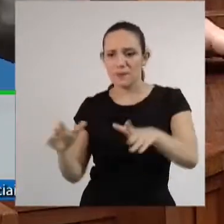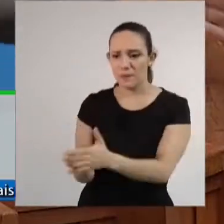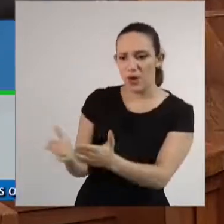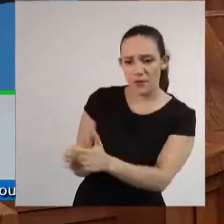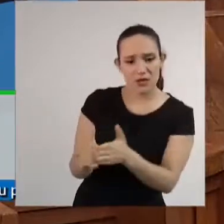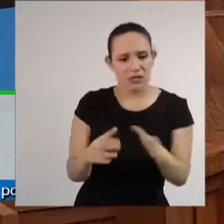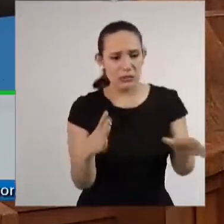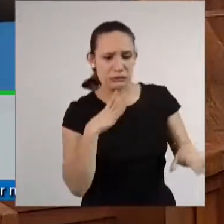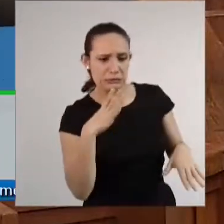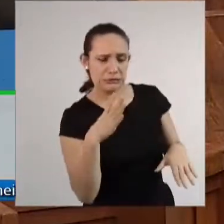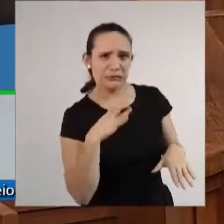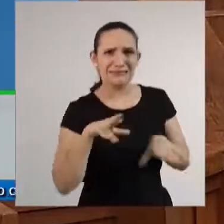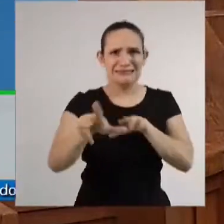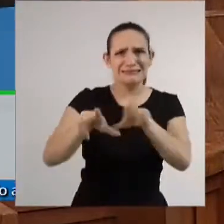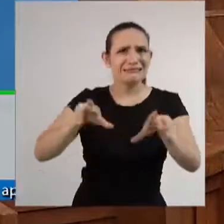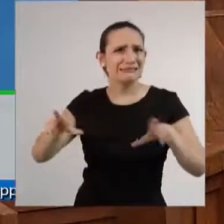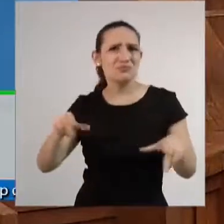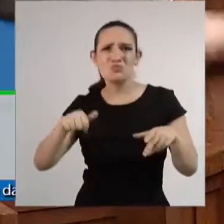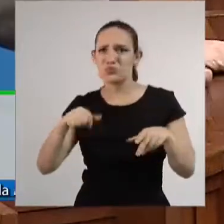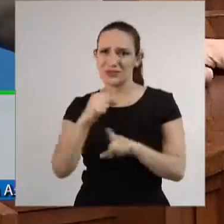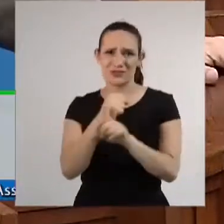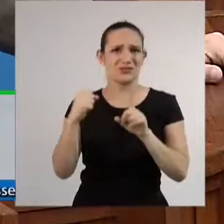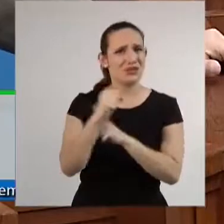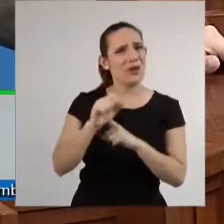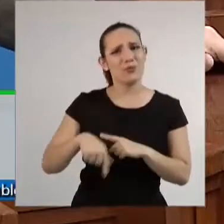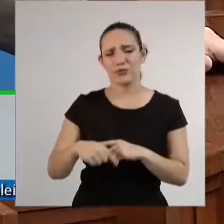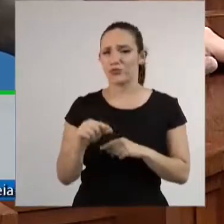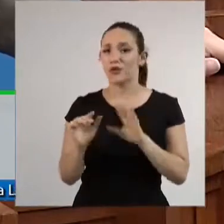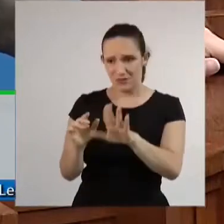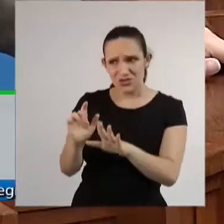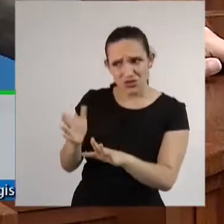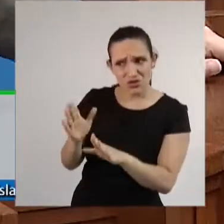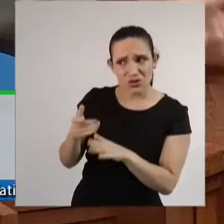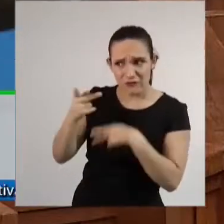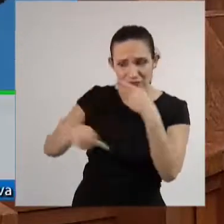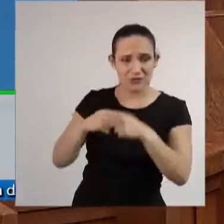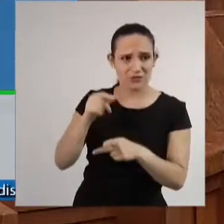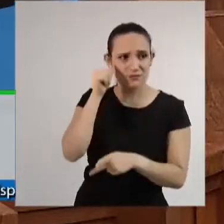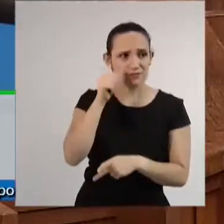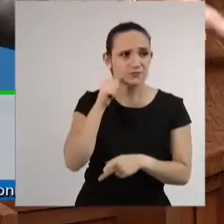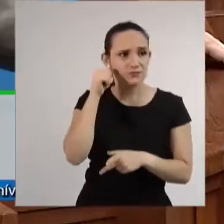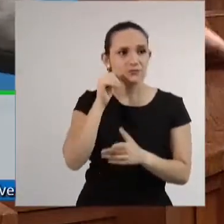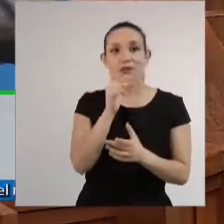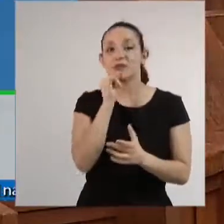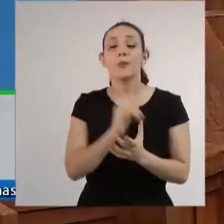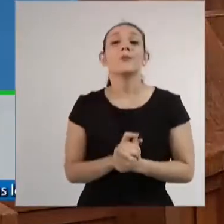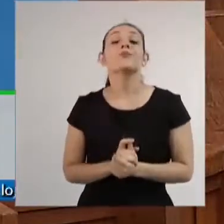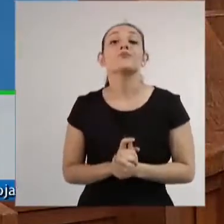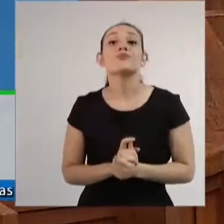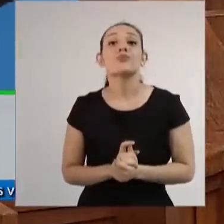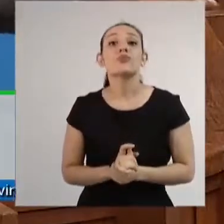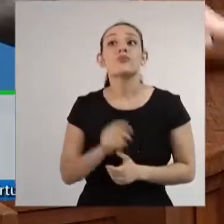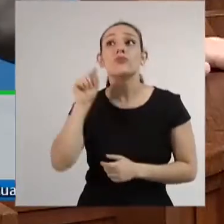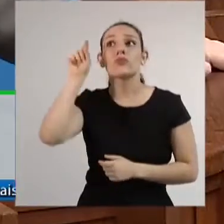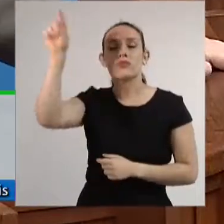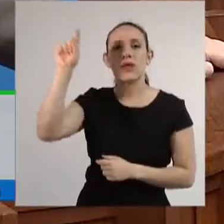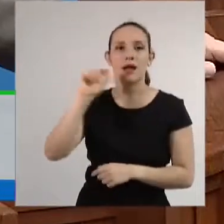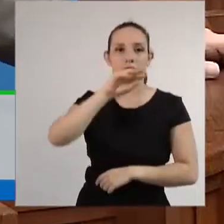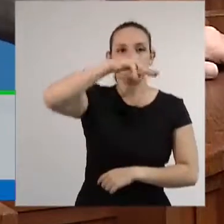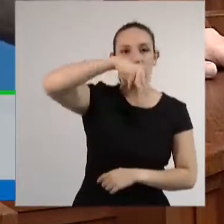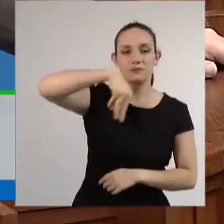causas dessa extrema violência. Para se ter uma ideia, já concedo uma parte a Vossa Excelência, no Maranhão,